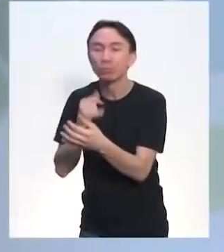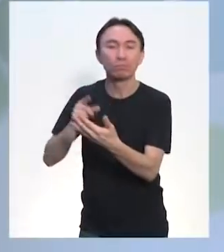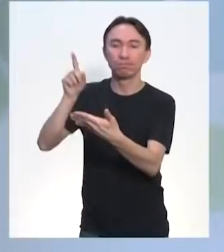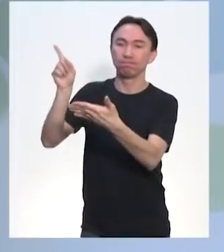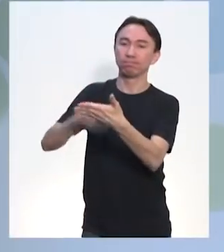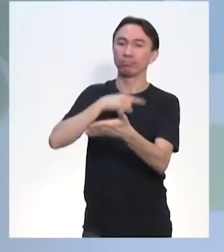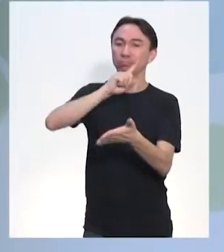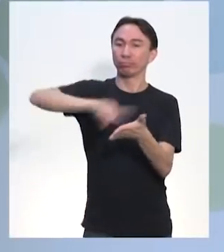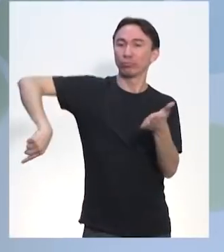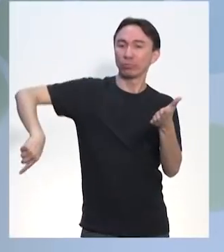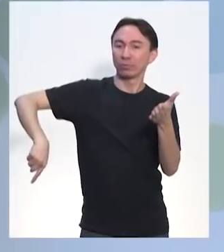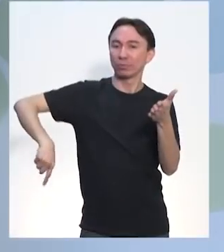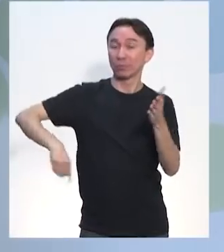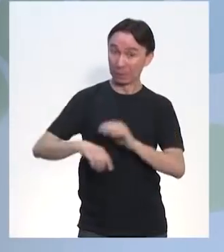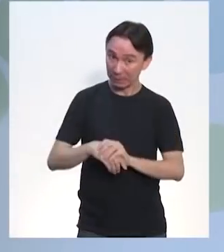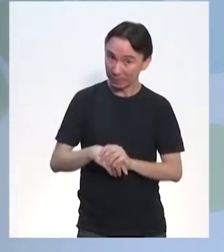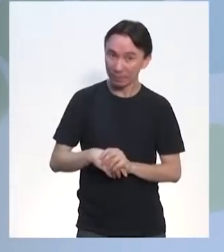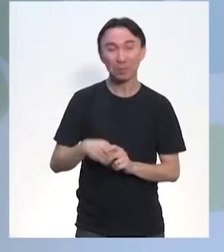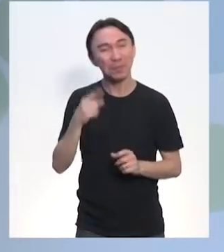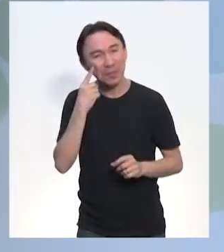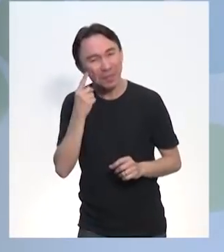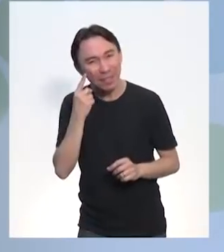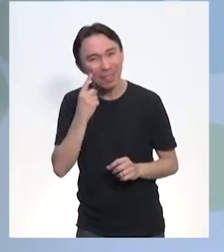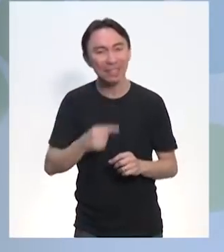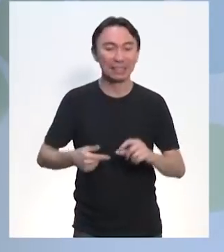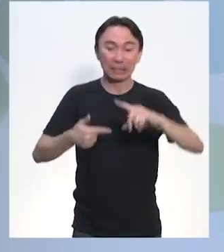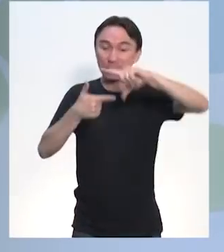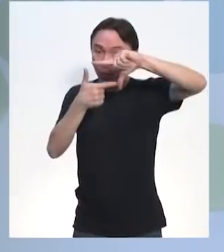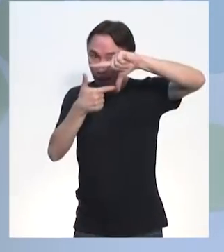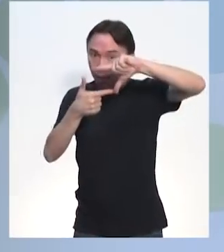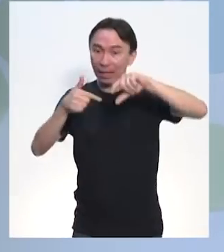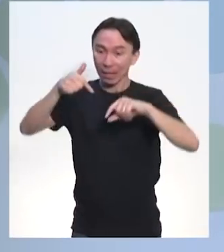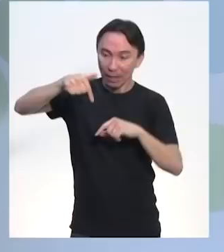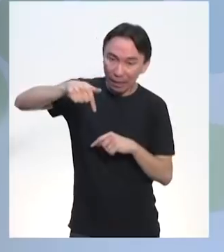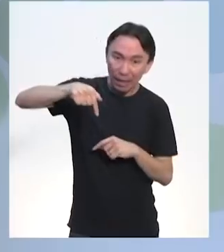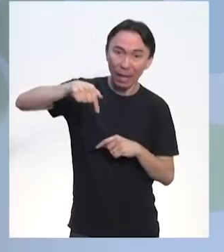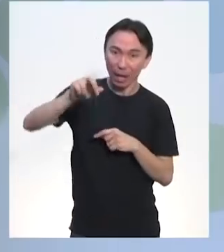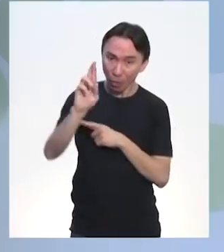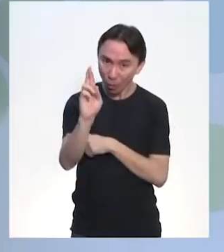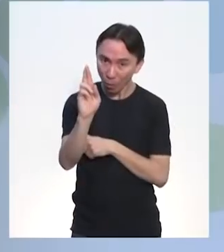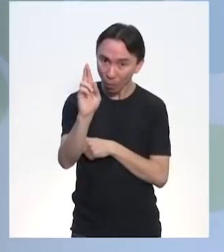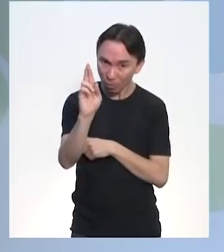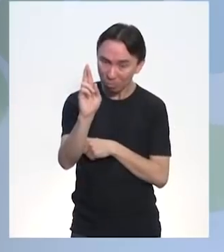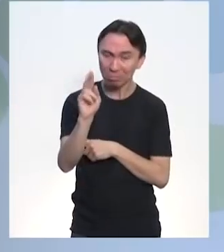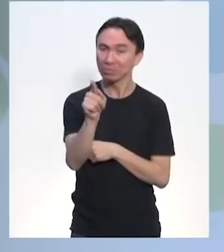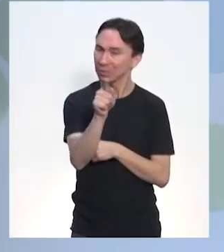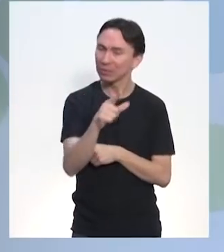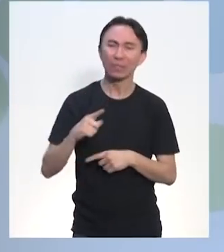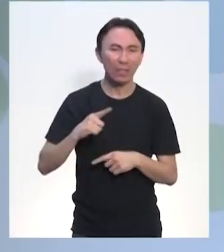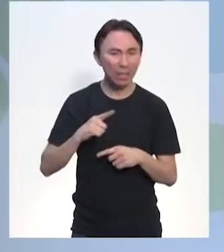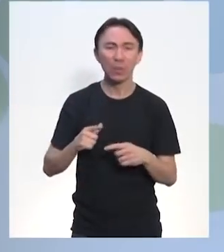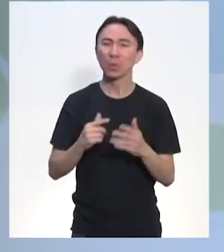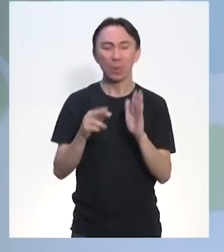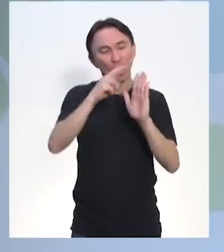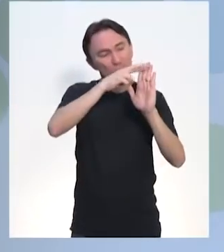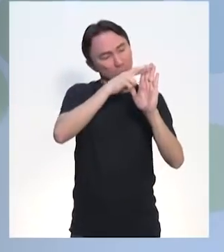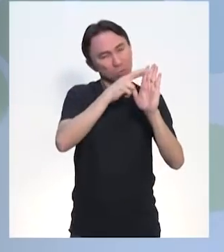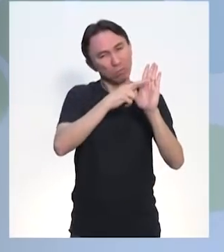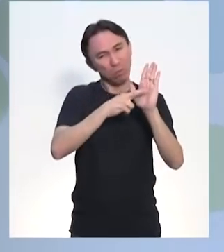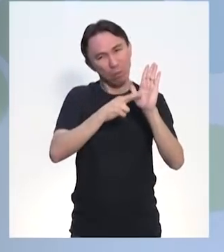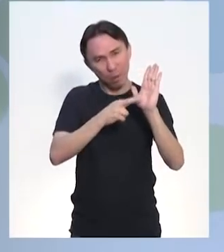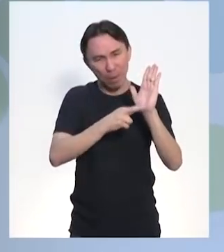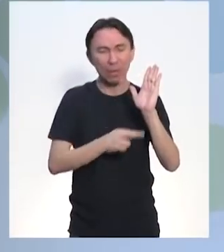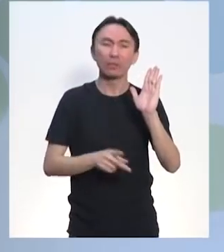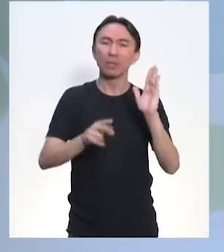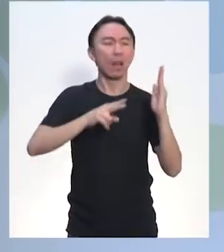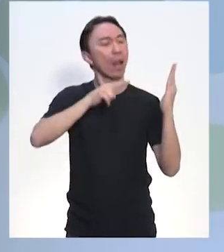esse QR Code que vocês viram, na inscrição tem todo esse regulamento, vocês podem ler lá novamente, podem